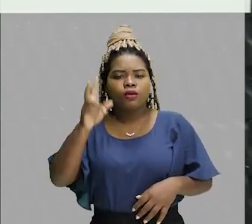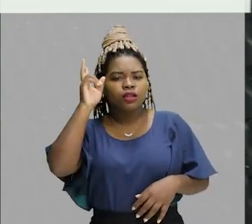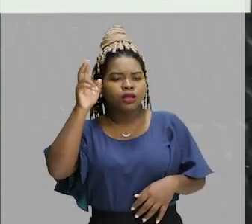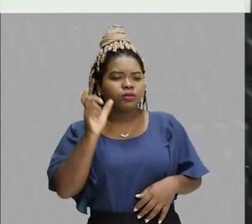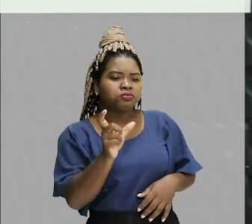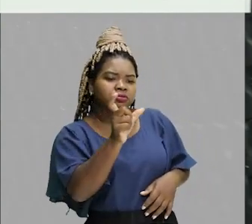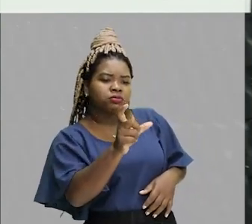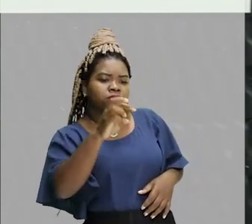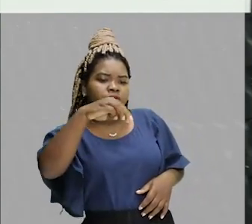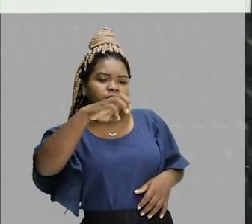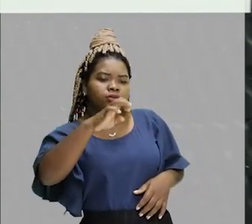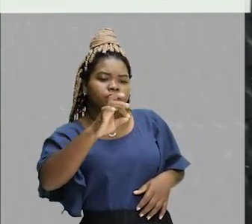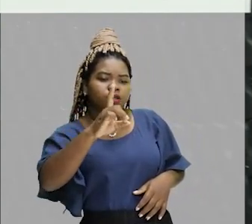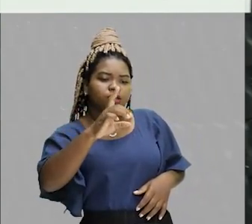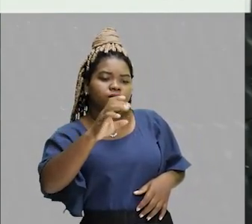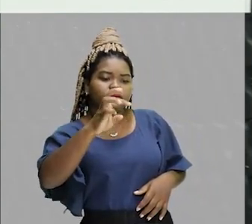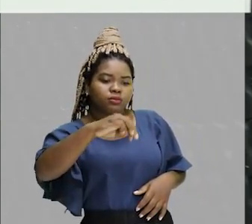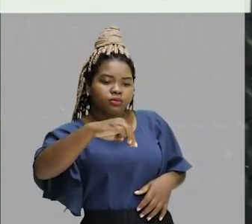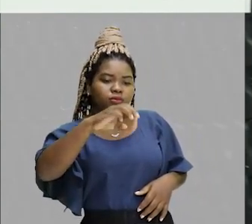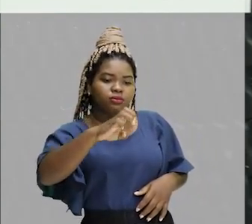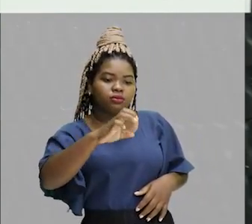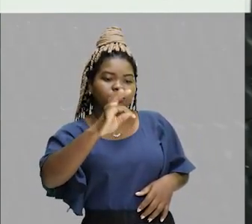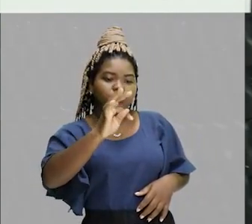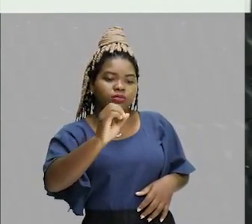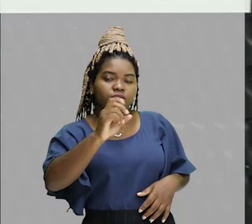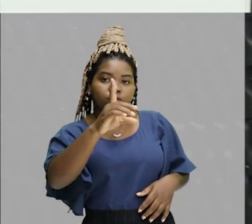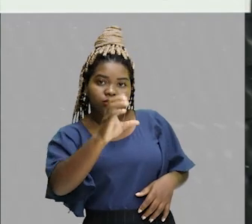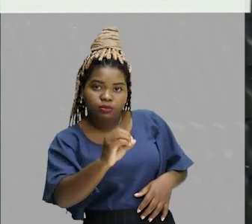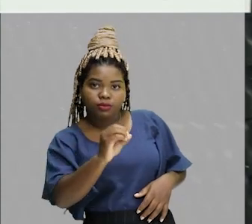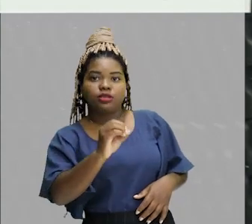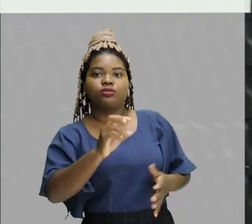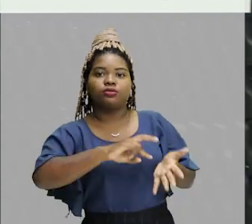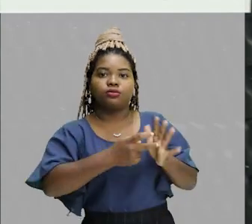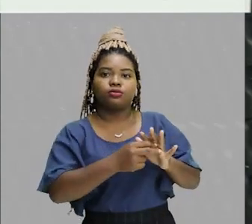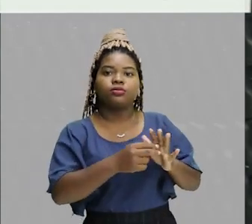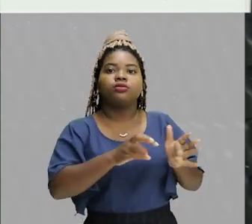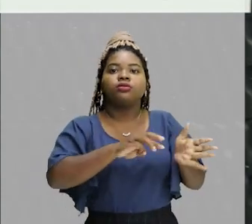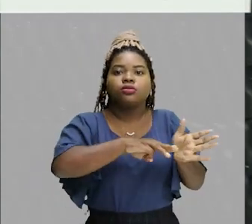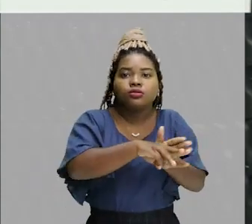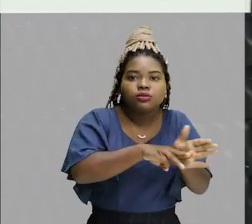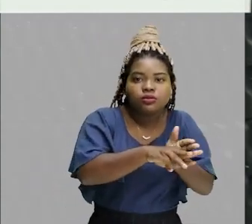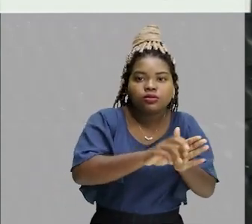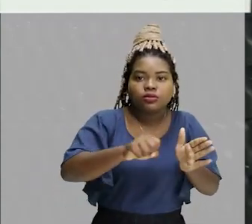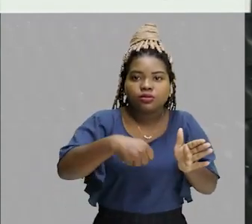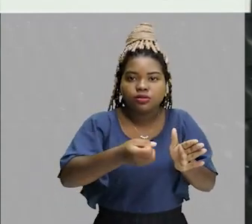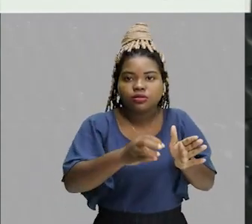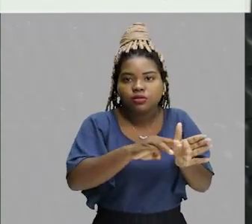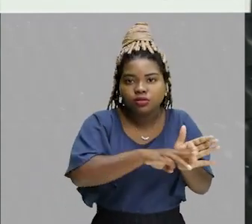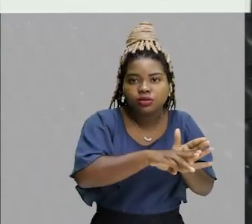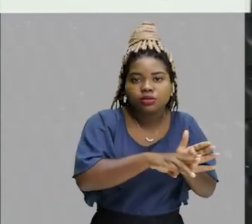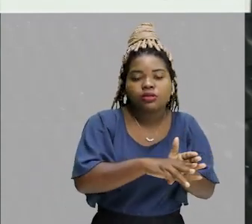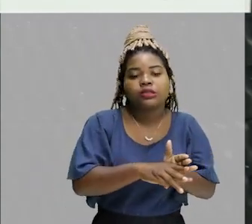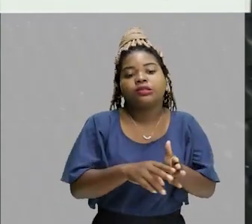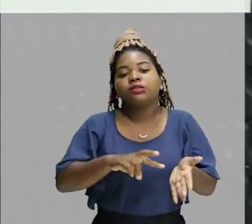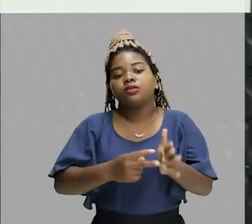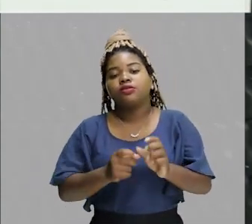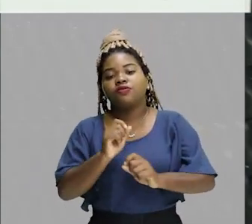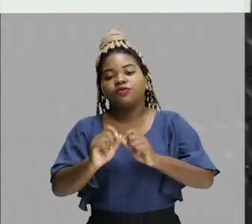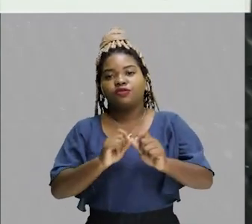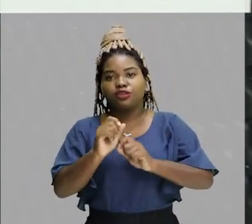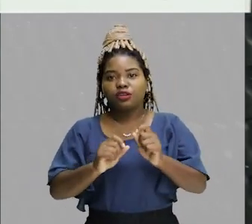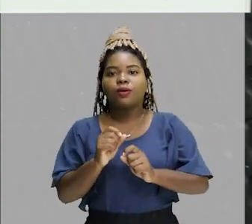bem, eu já estipulei para vocês, já comentei com vocês que método se refere a uma espécie de caminho. Então, reforçando aos